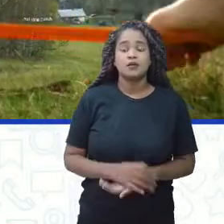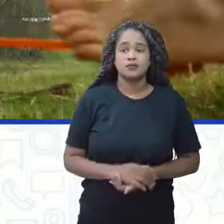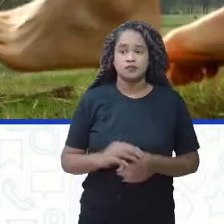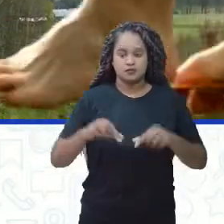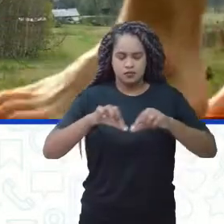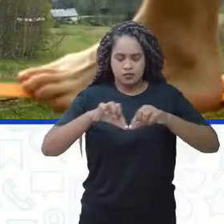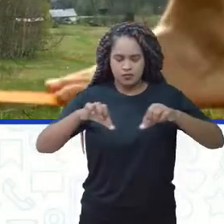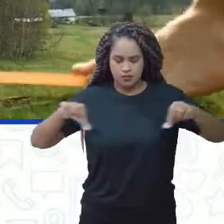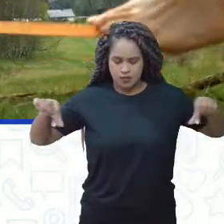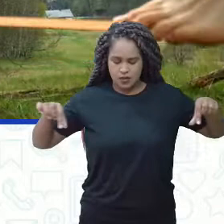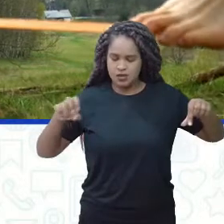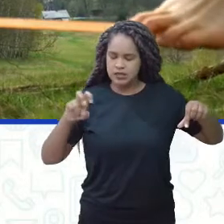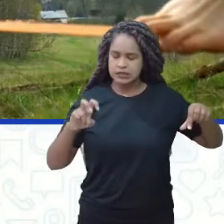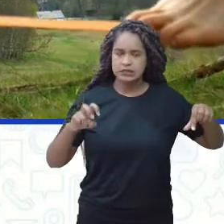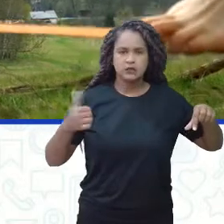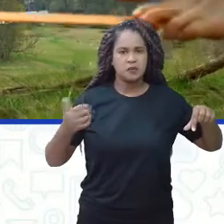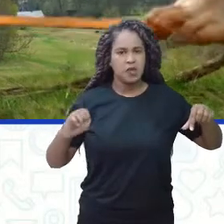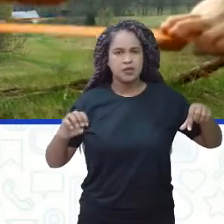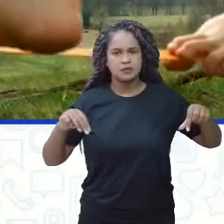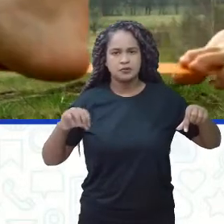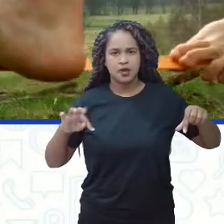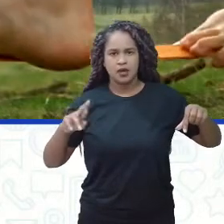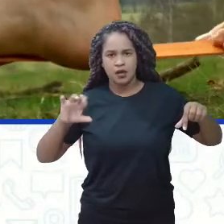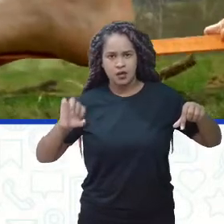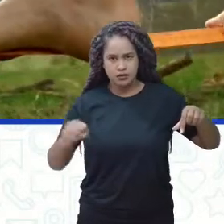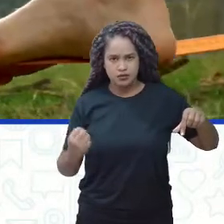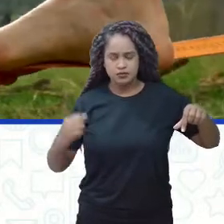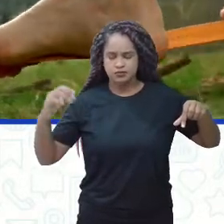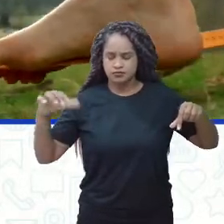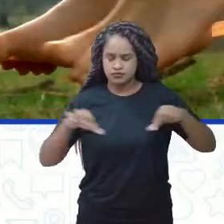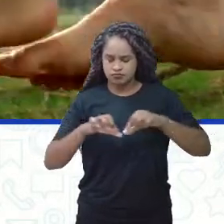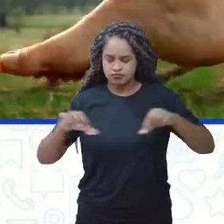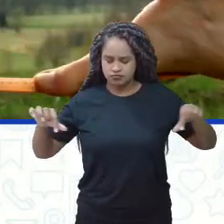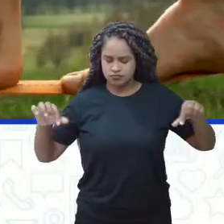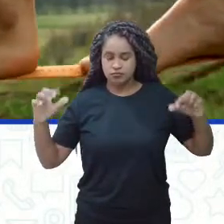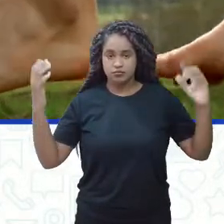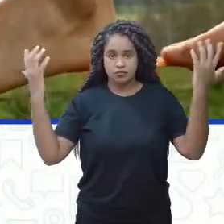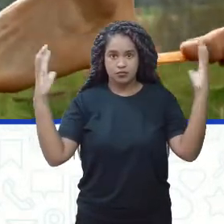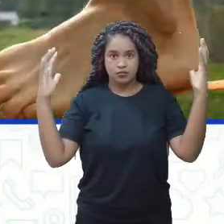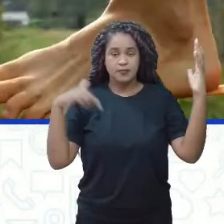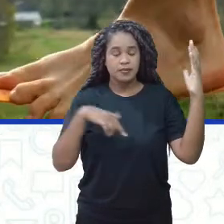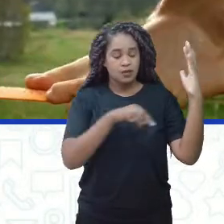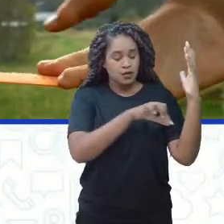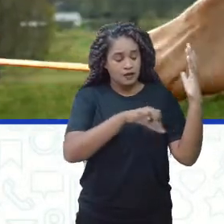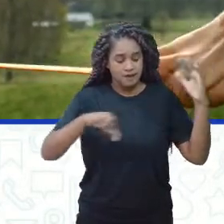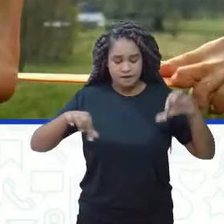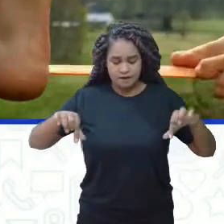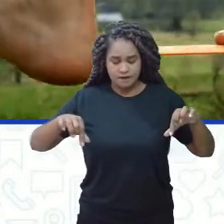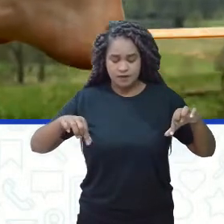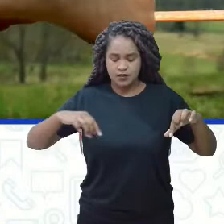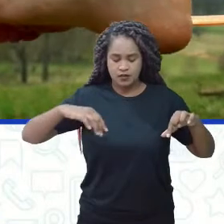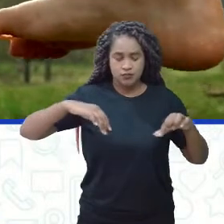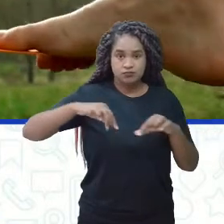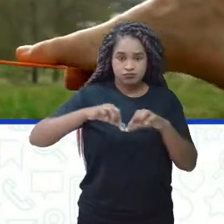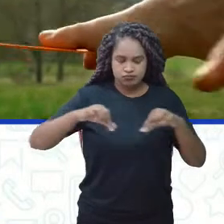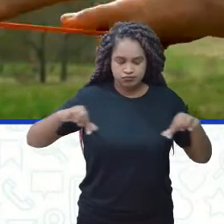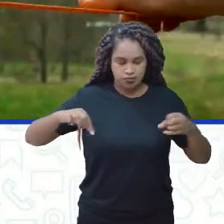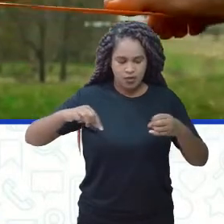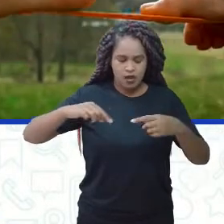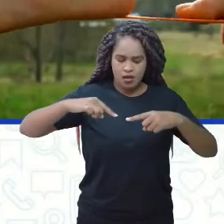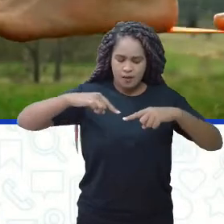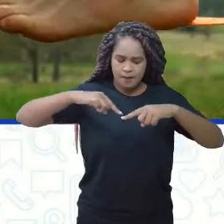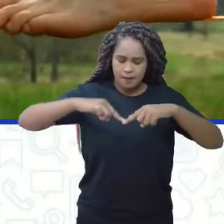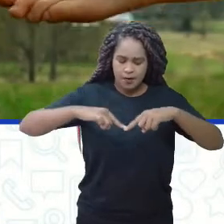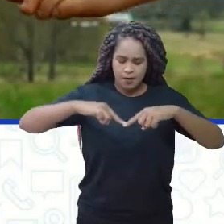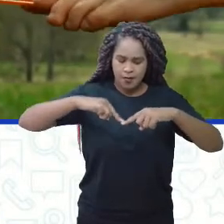slack é essa fita, tá? Com diferentes tensões. Quando eu falar dos equipamentos daqui a pouco, vocês vão entender, na hora de montar, que existem